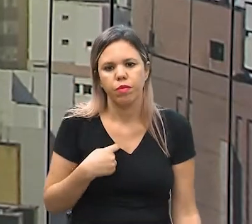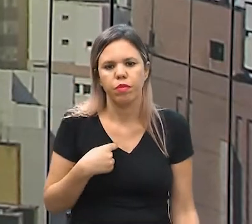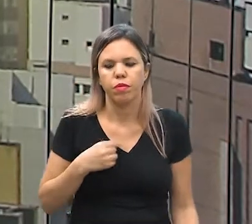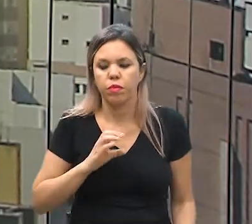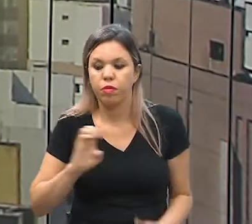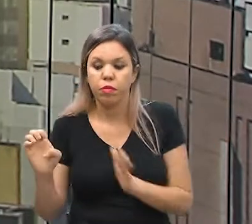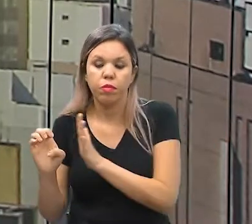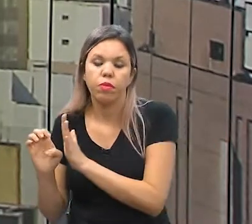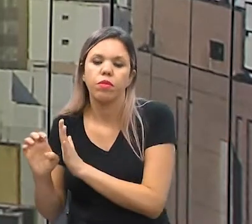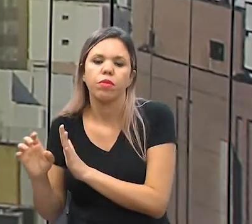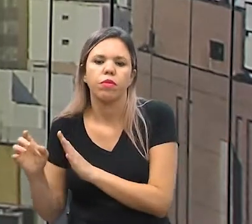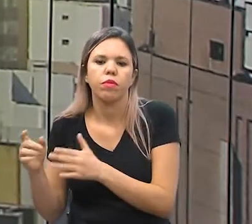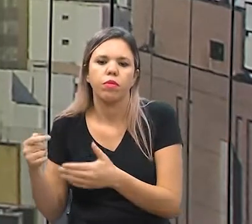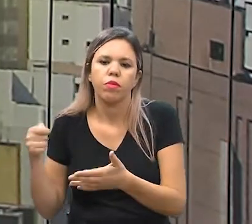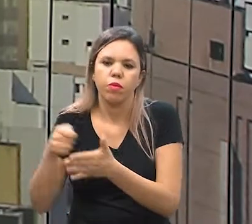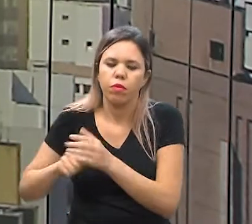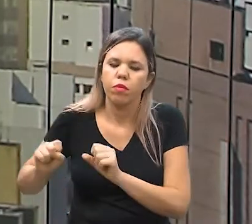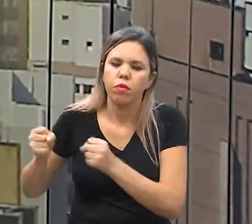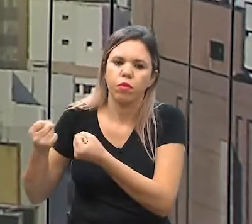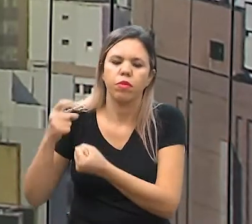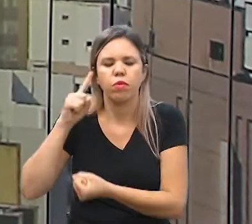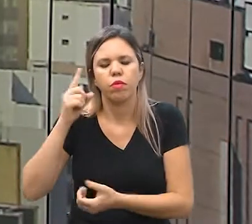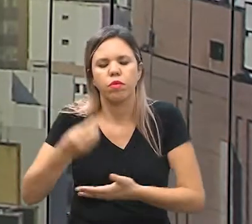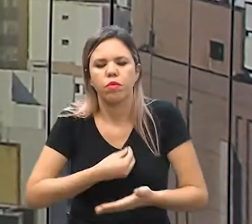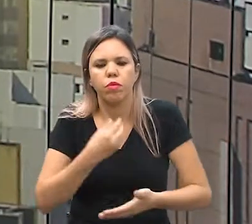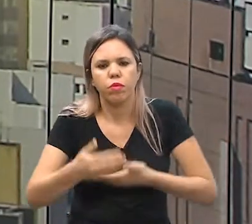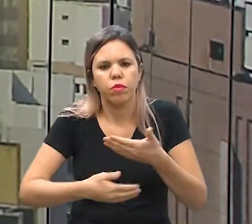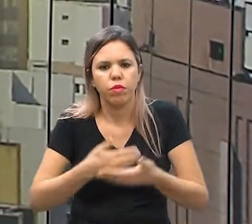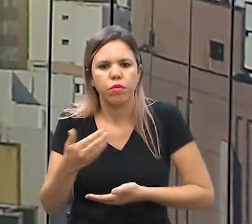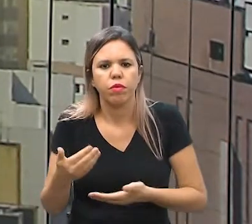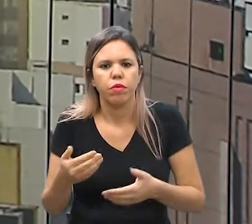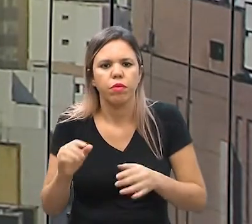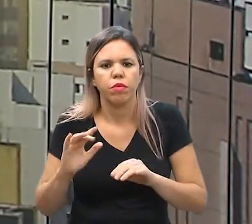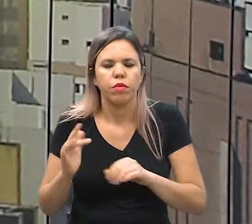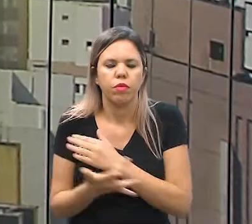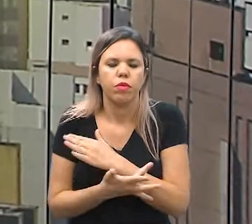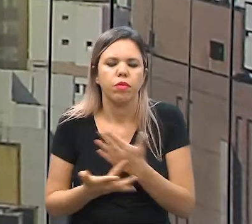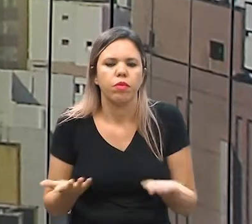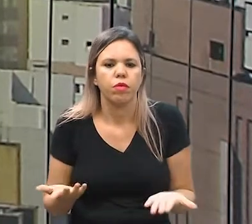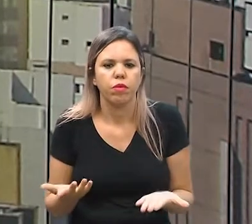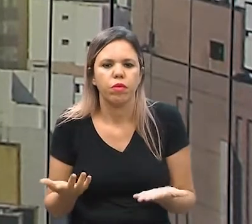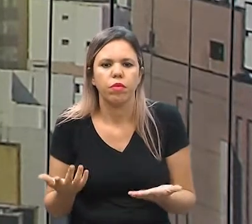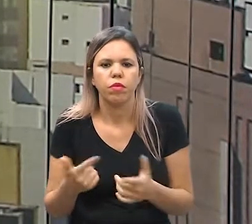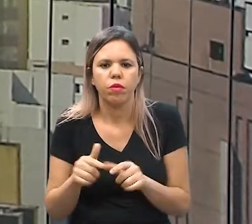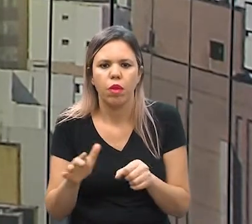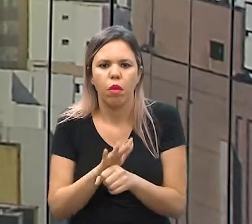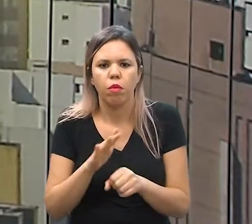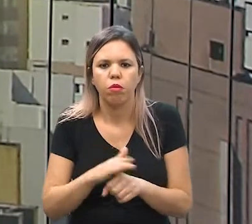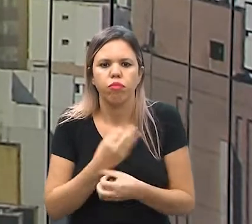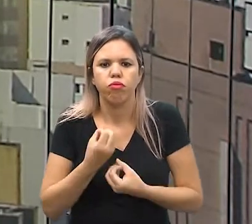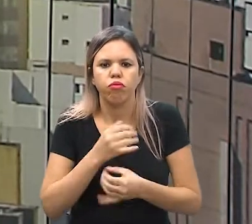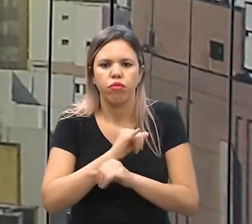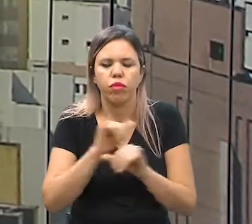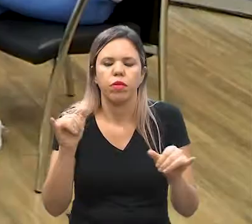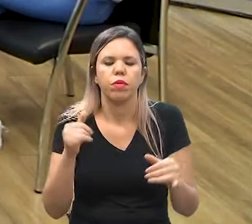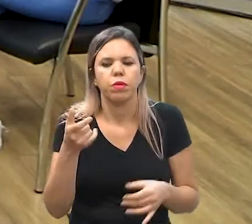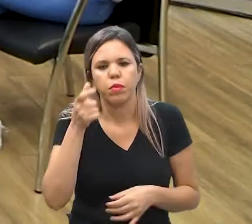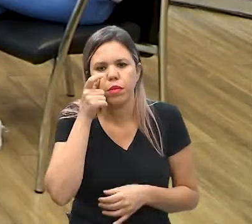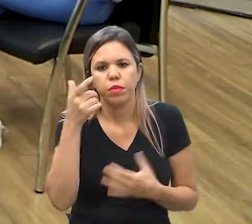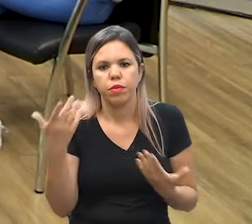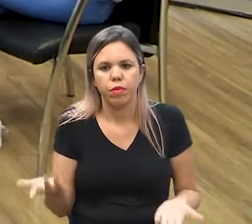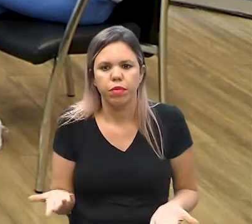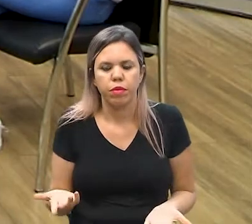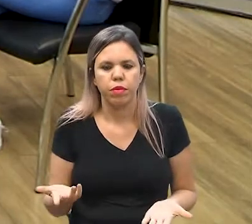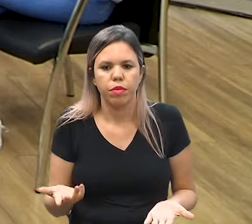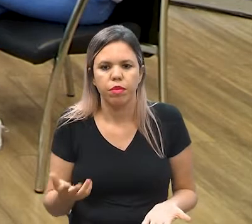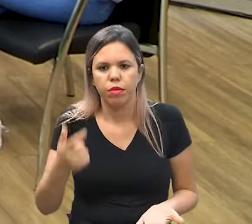de esquerda, como é que é o seu dia a dia e também em relação à rede social e essa polarização que a gente assiste?